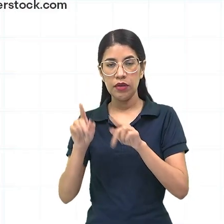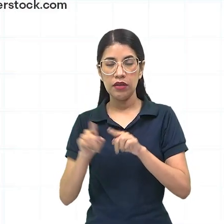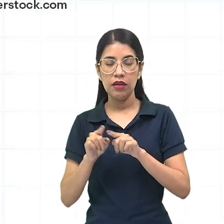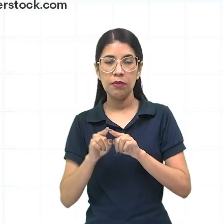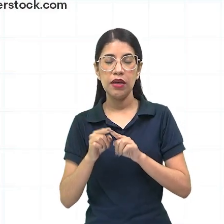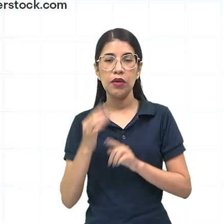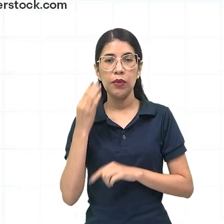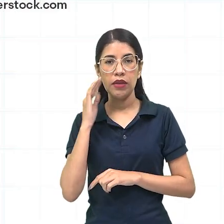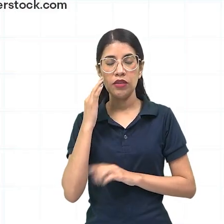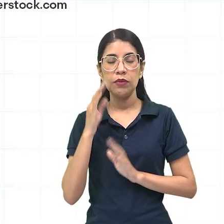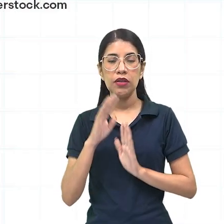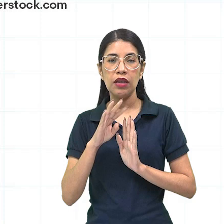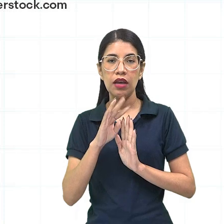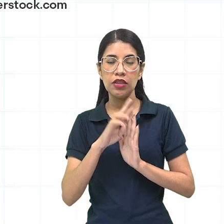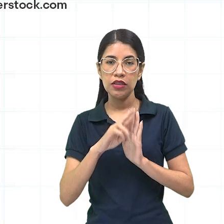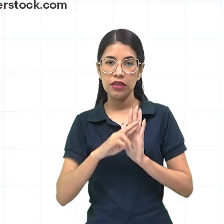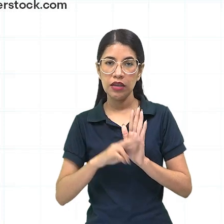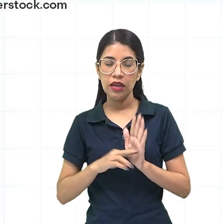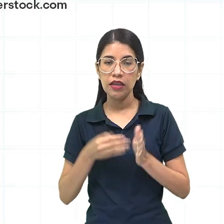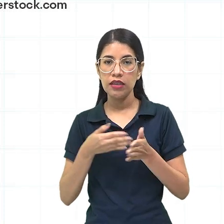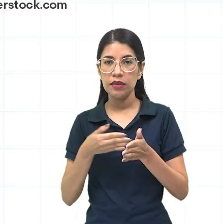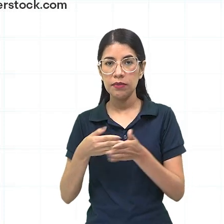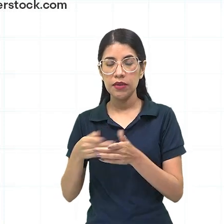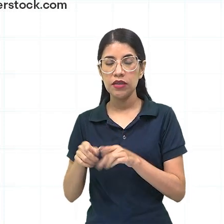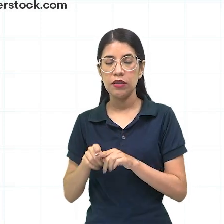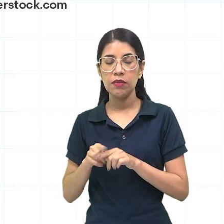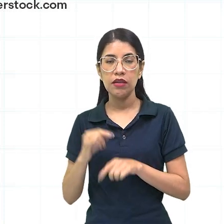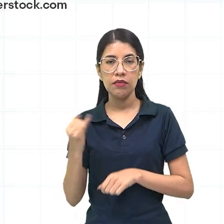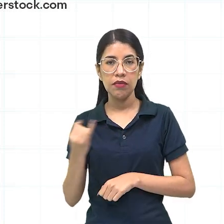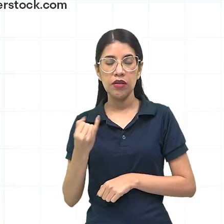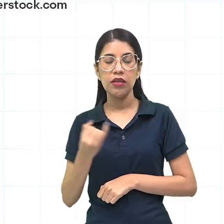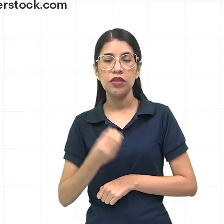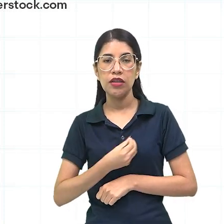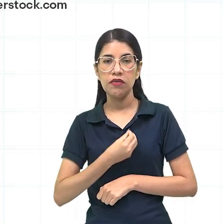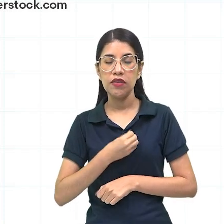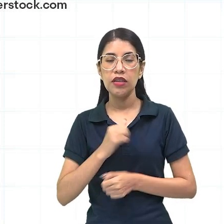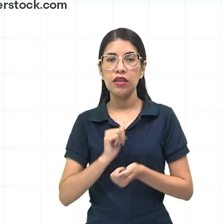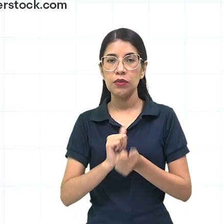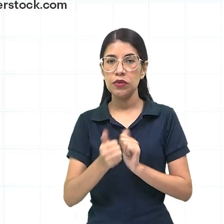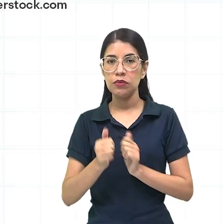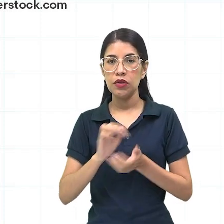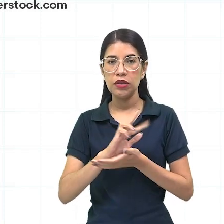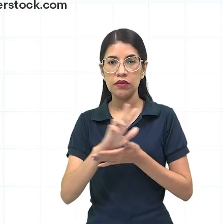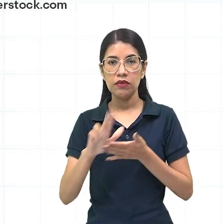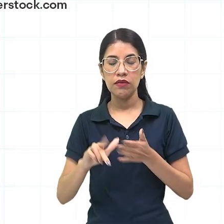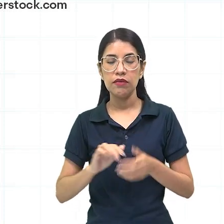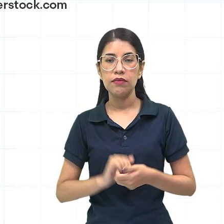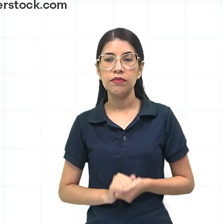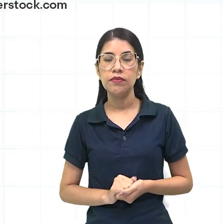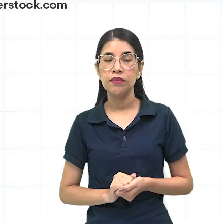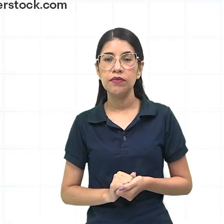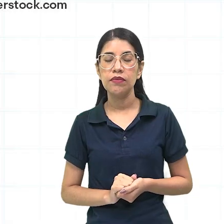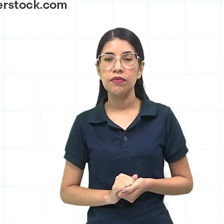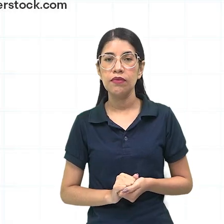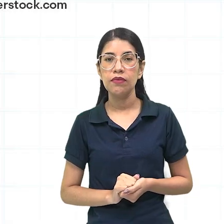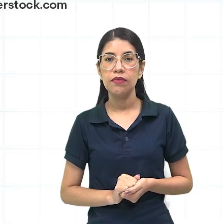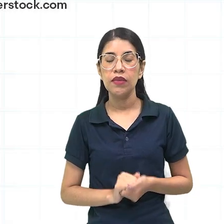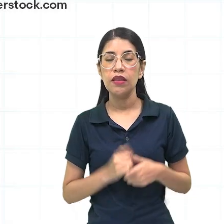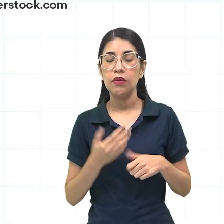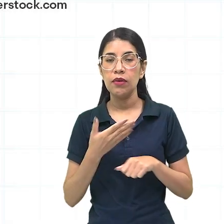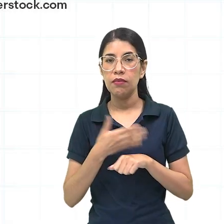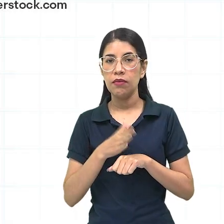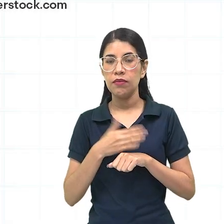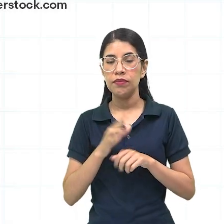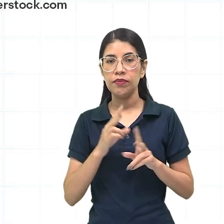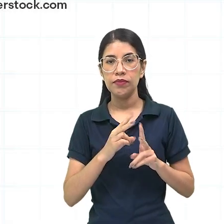das regras e limites, essenciais tanto no esporte quanto na vida. Então, gente, a prática